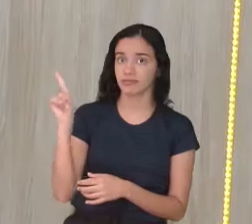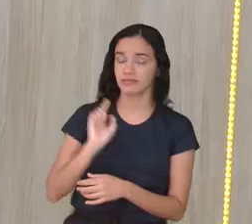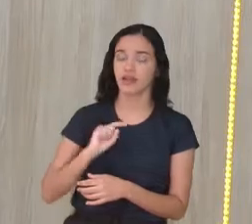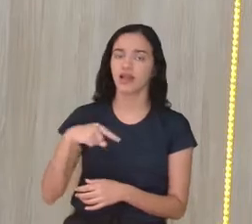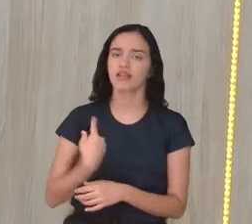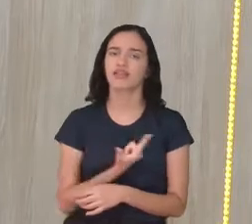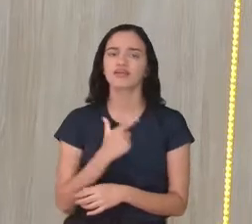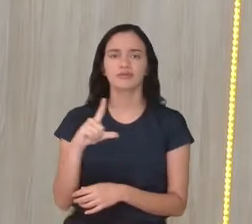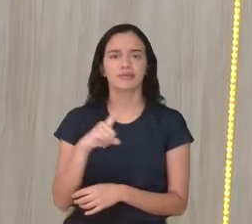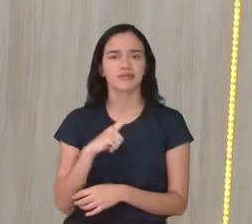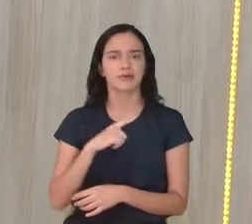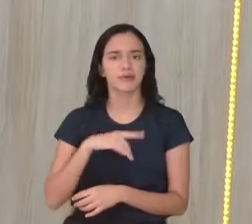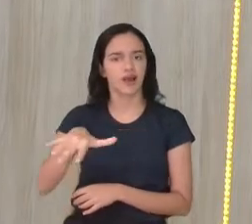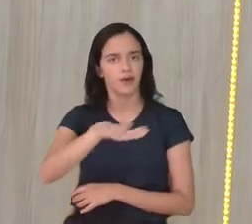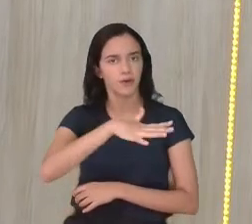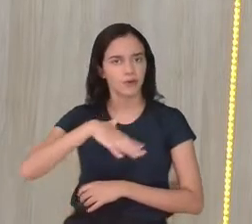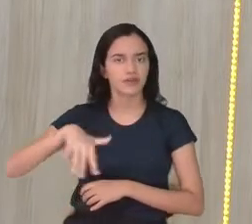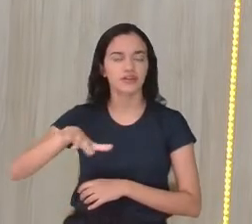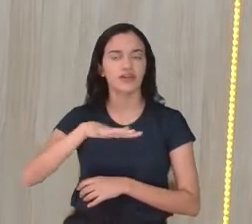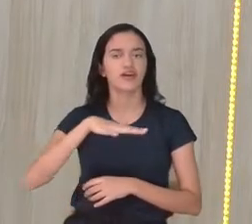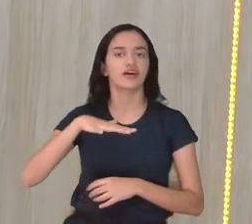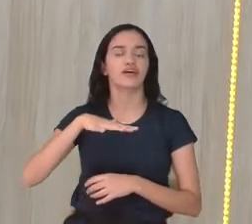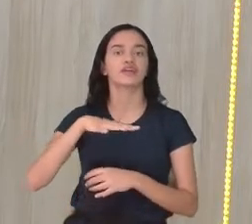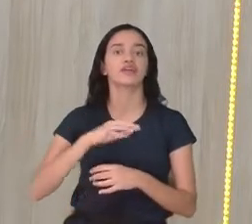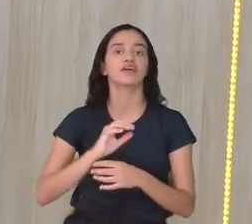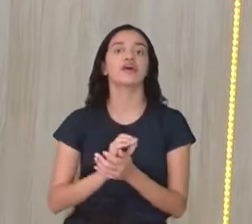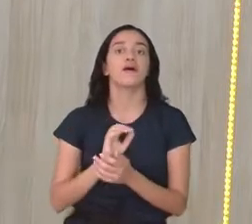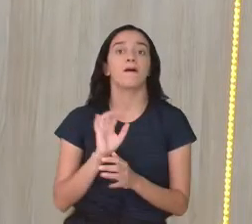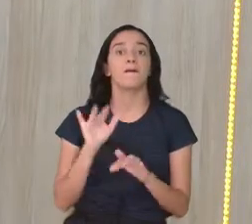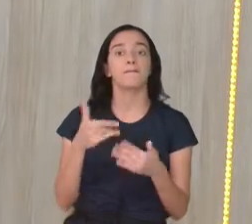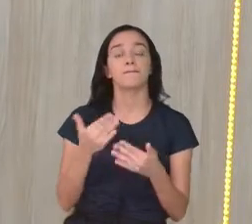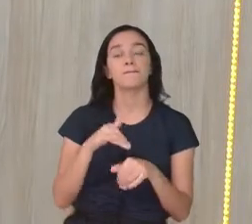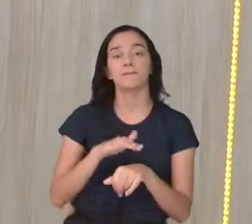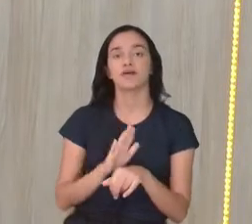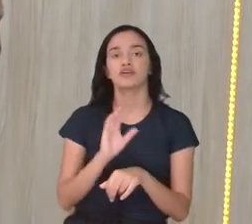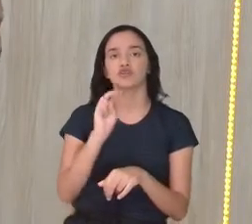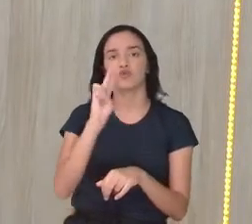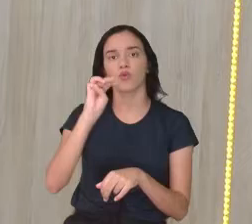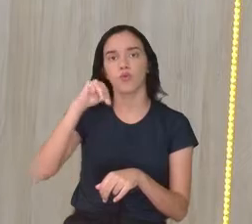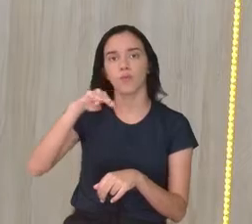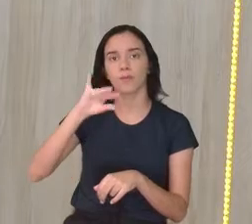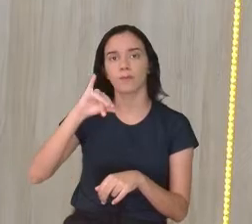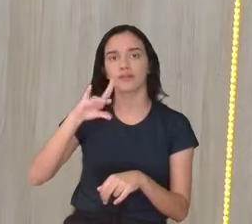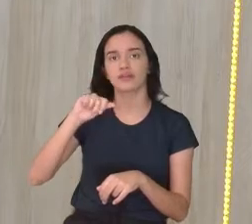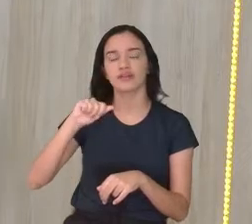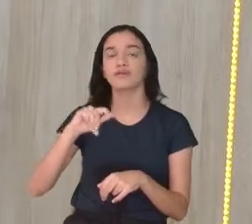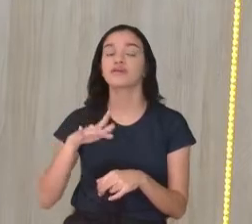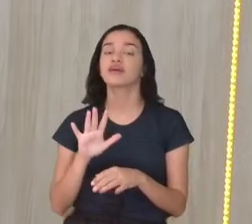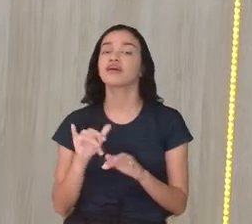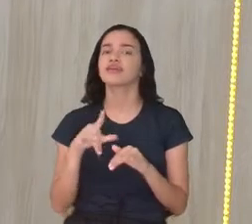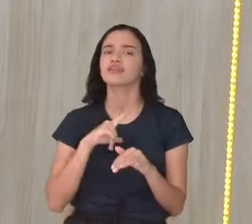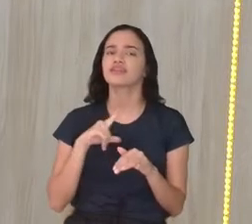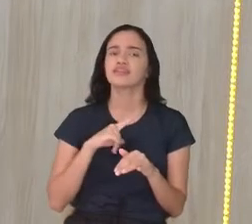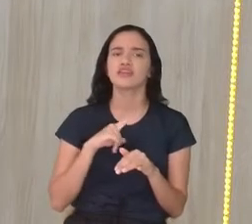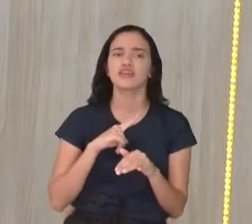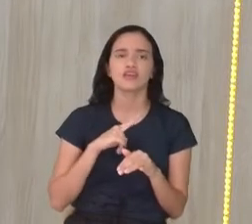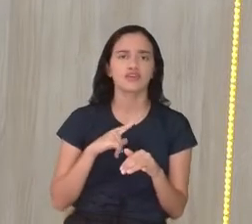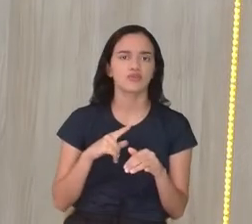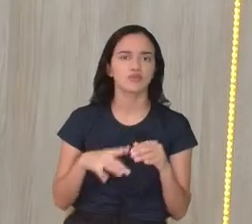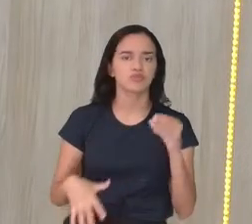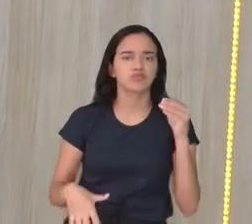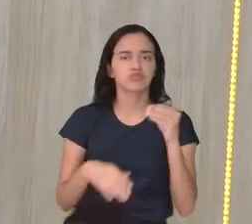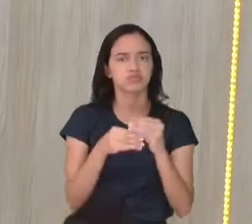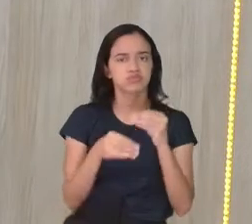também ali outra área bem mais úmida, justamente essa interferência, ou maritimidade que a gente acabou de falar. E aí tudo isso vai contribuir